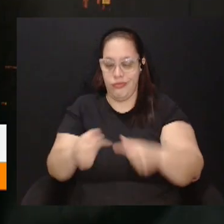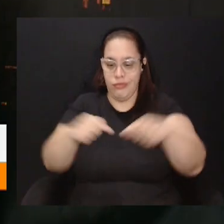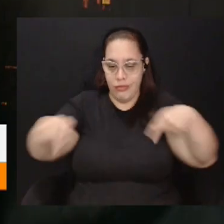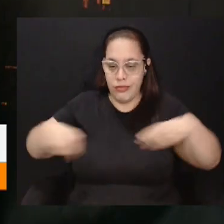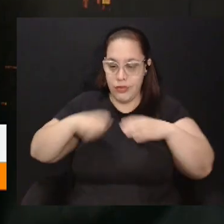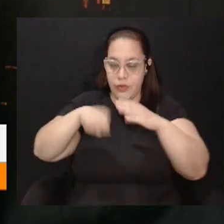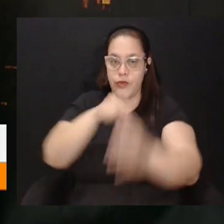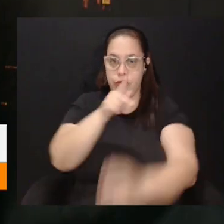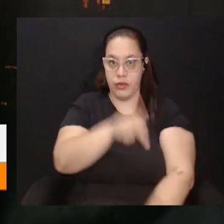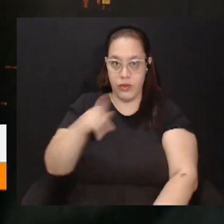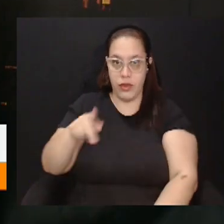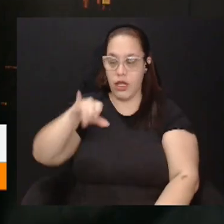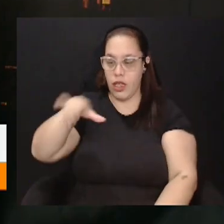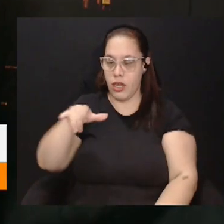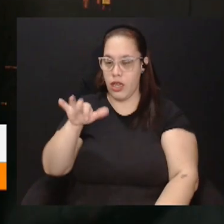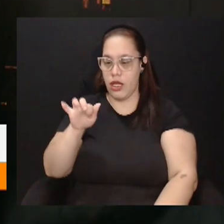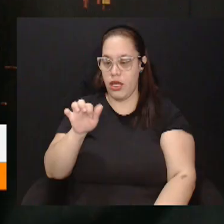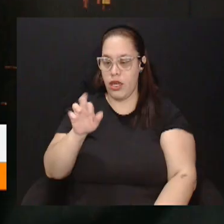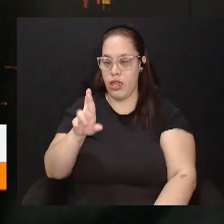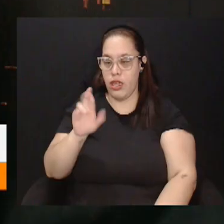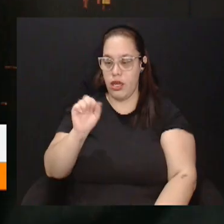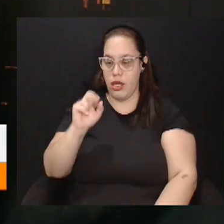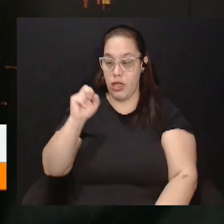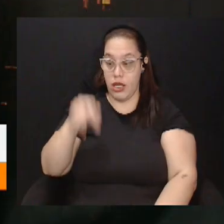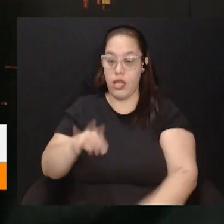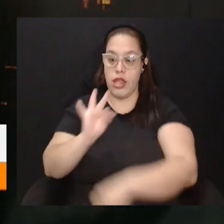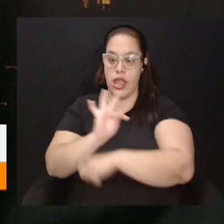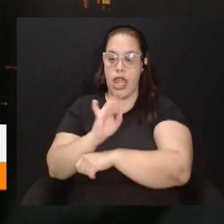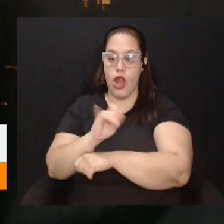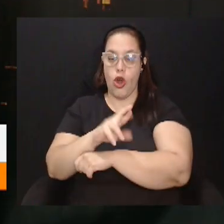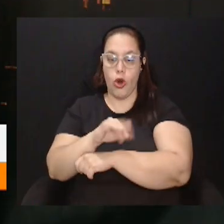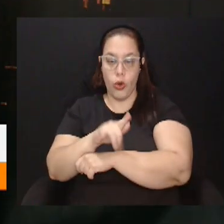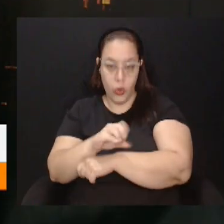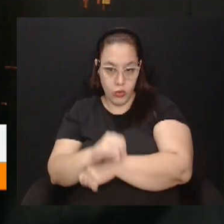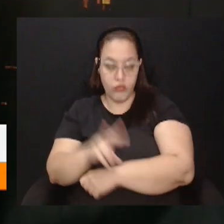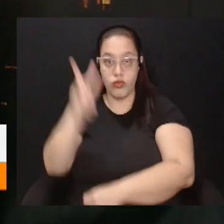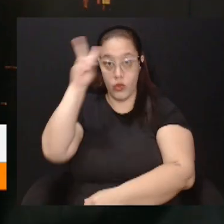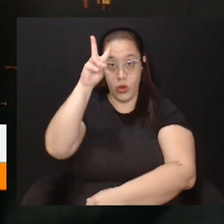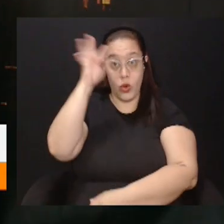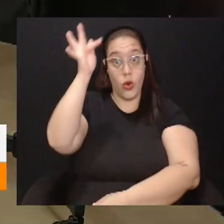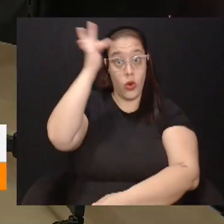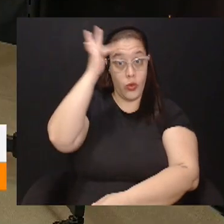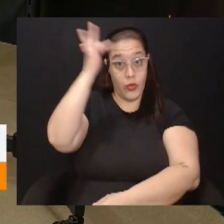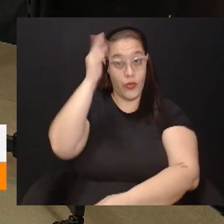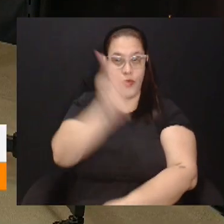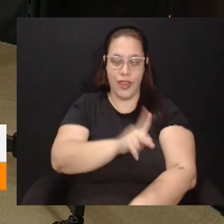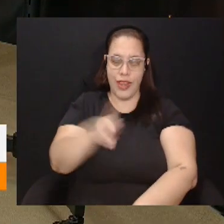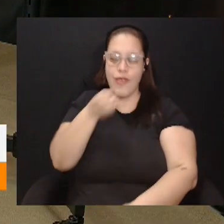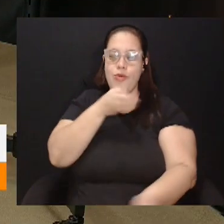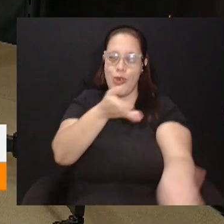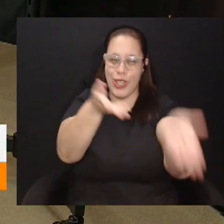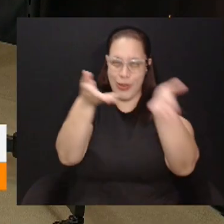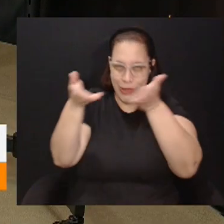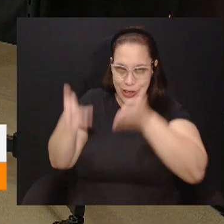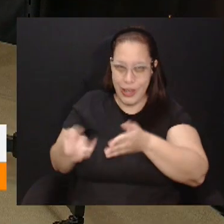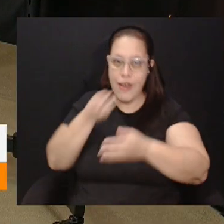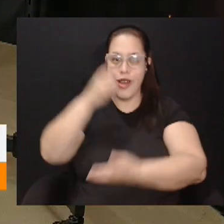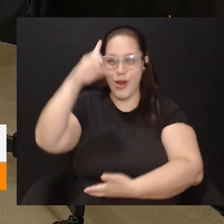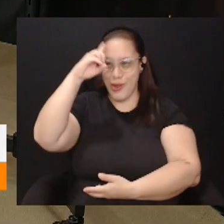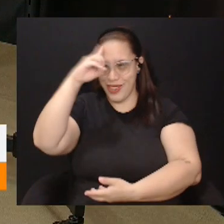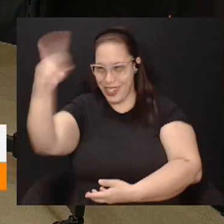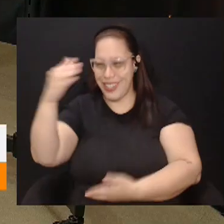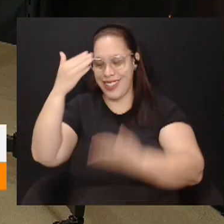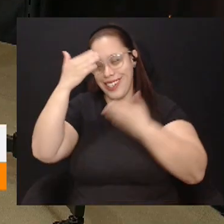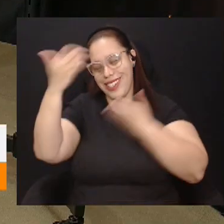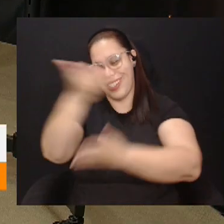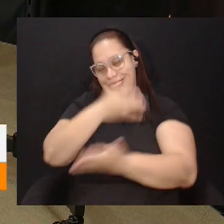Gerson Leite de Moraes, ele é teólogo, historiador e filósofo. Professor, seja muito bem-vindo, bom dia, obrigada pela sua